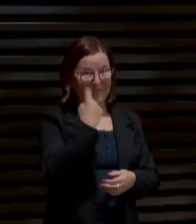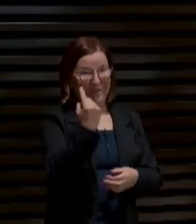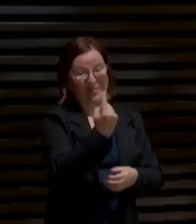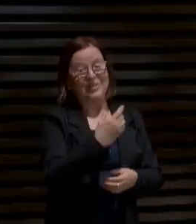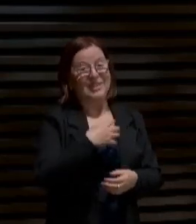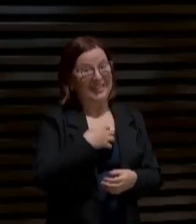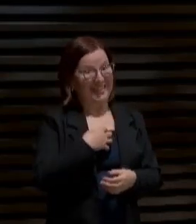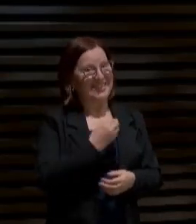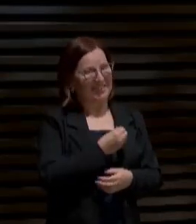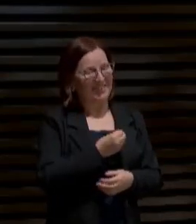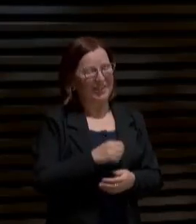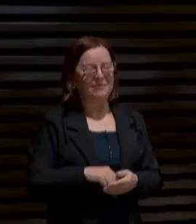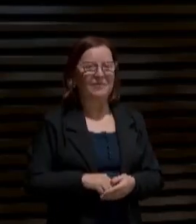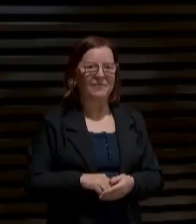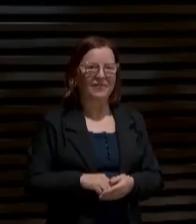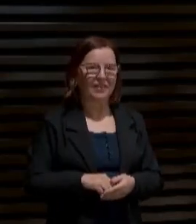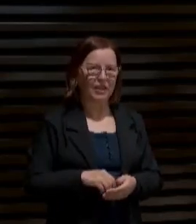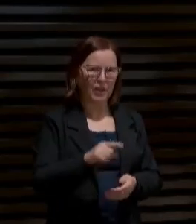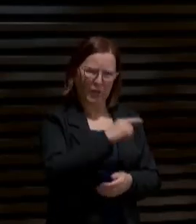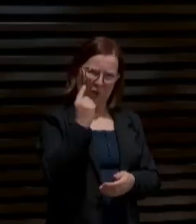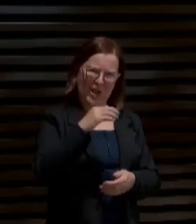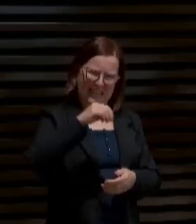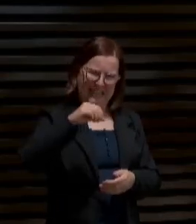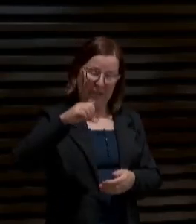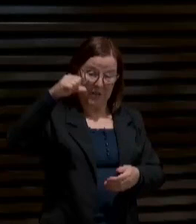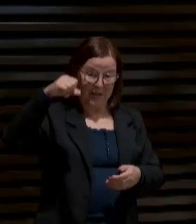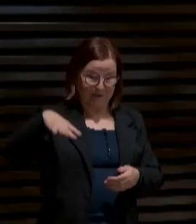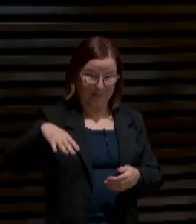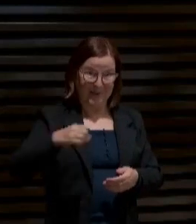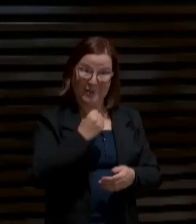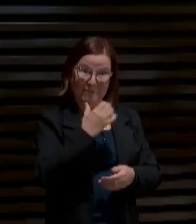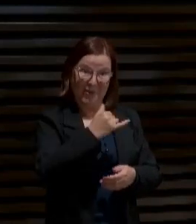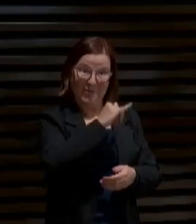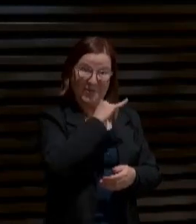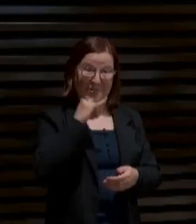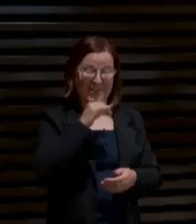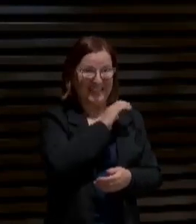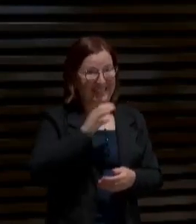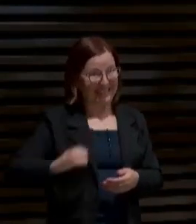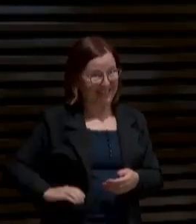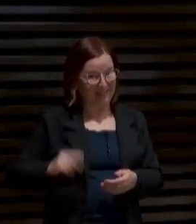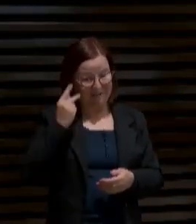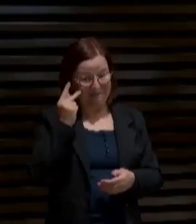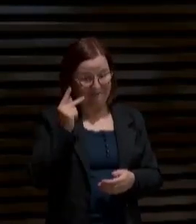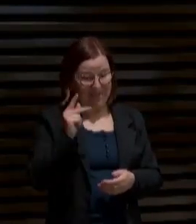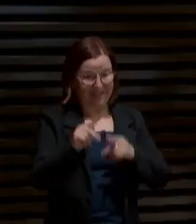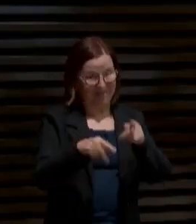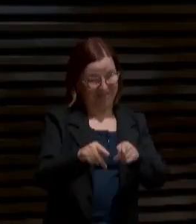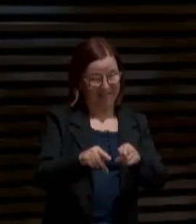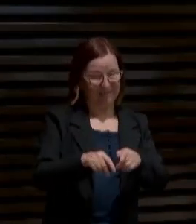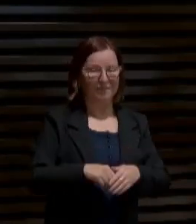nós temos sido sal luz e o bom perfume de Cristo e Aqui nós temos